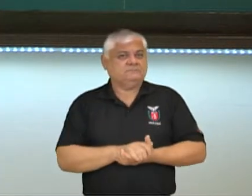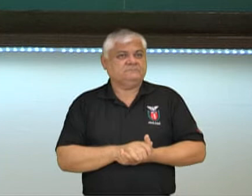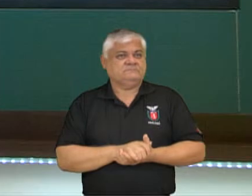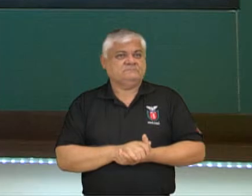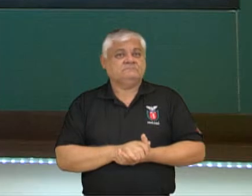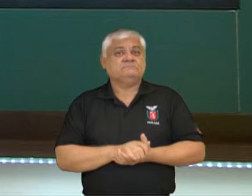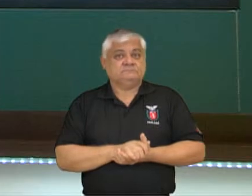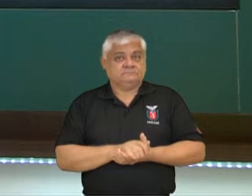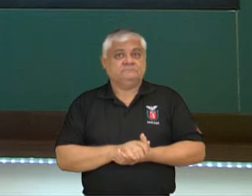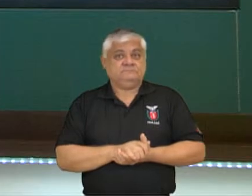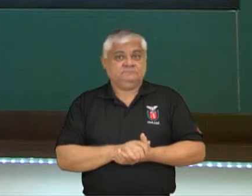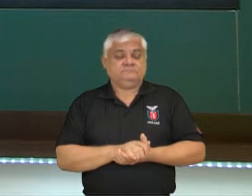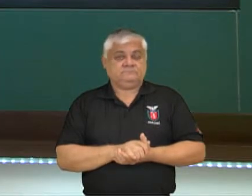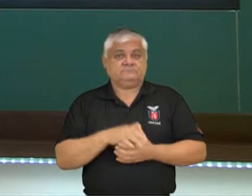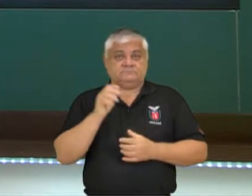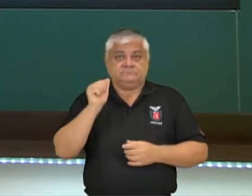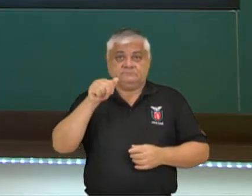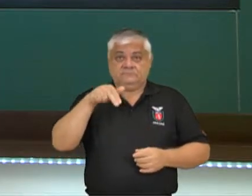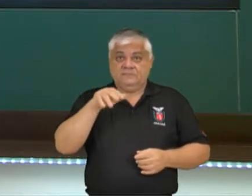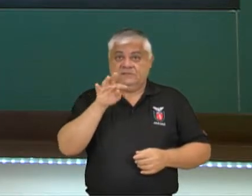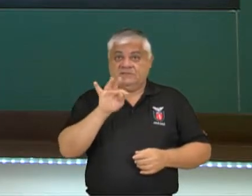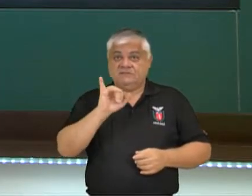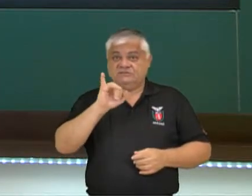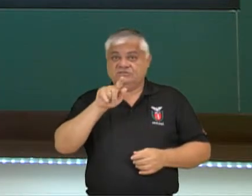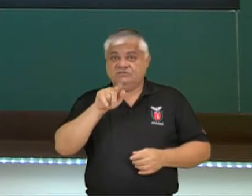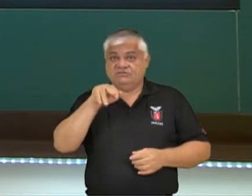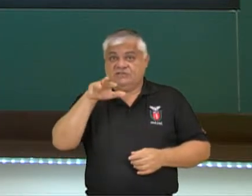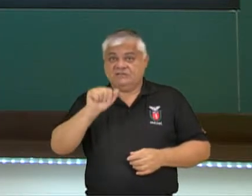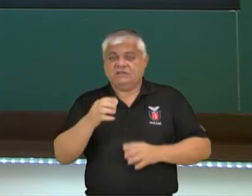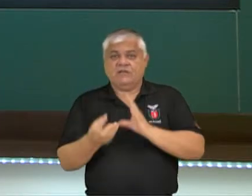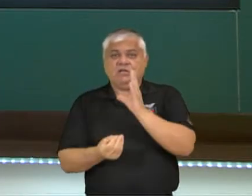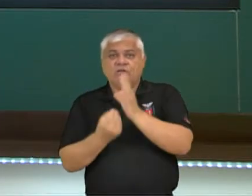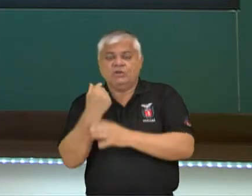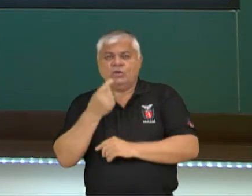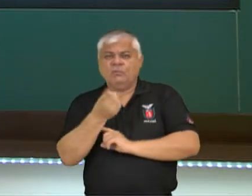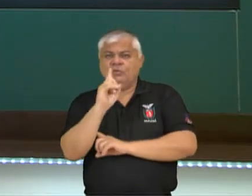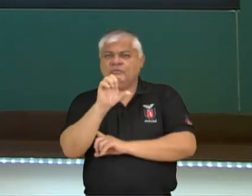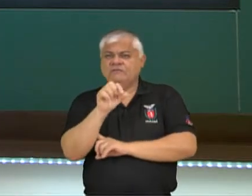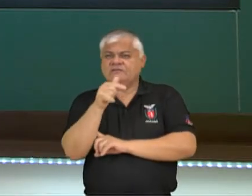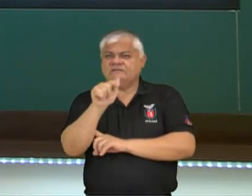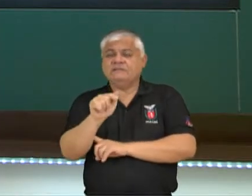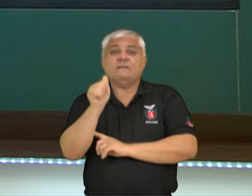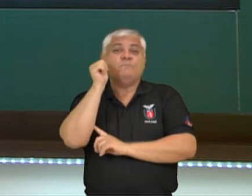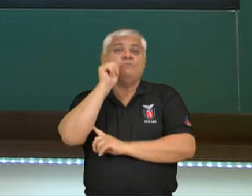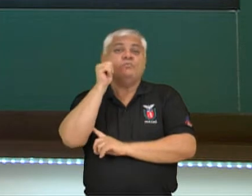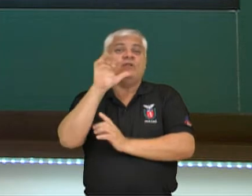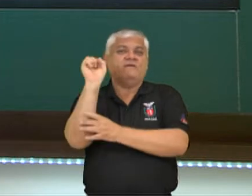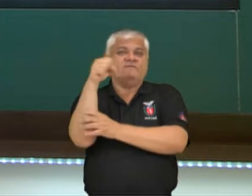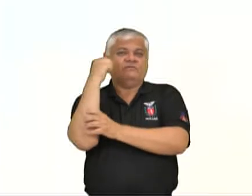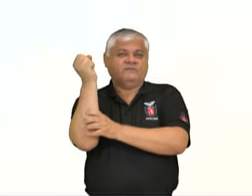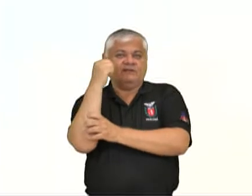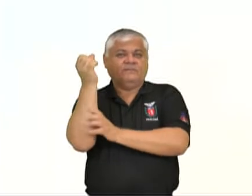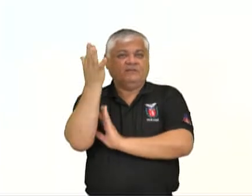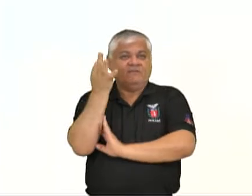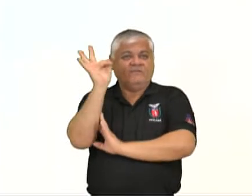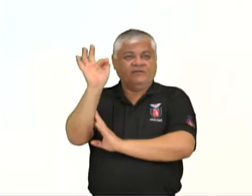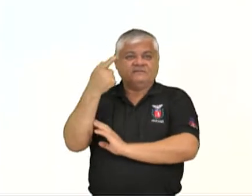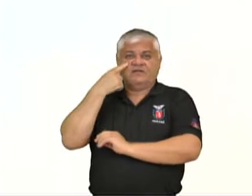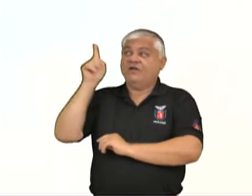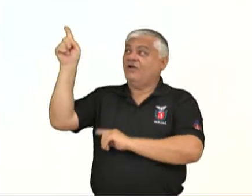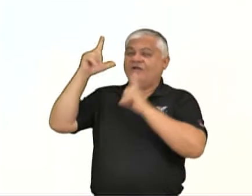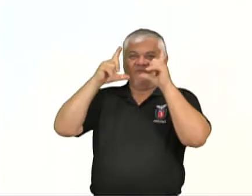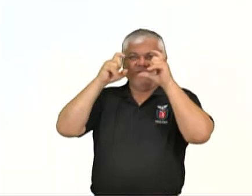A antiginástica foi criada na década de 70 por uma fisioterapeuta francesa. Tá aqui então a imagem dessa